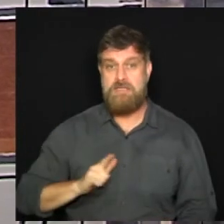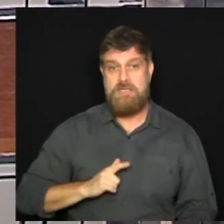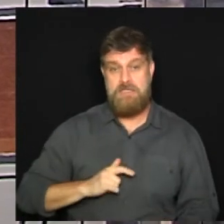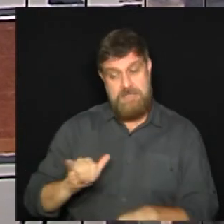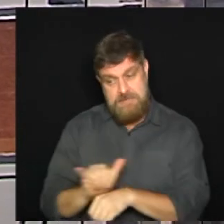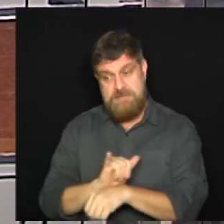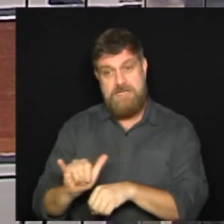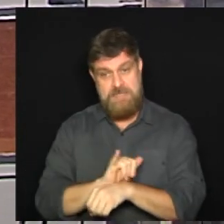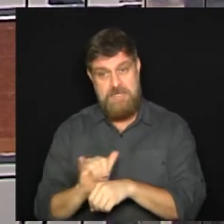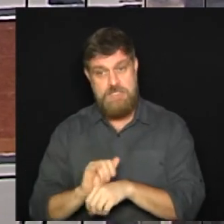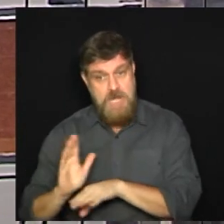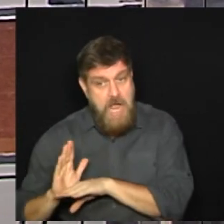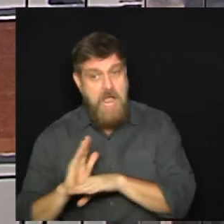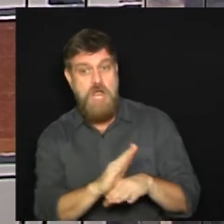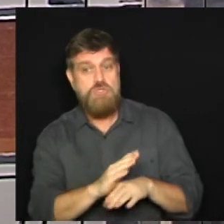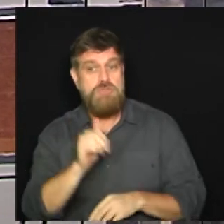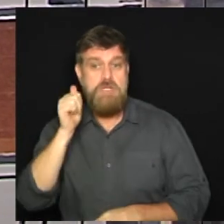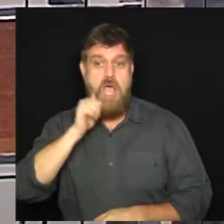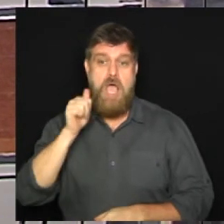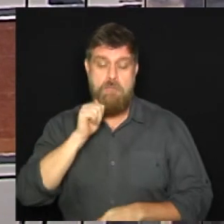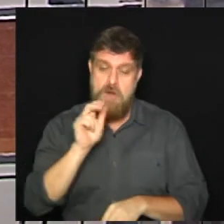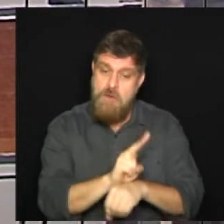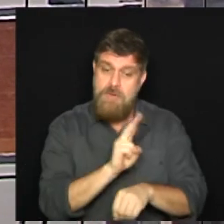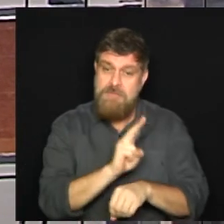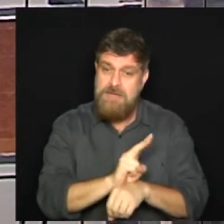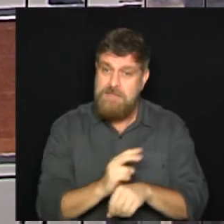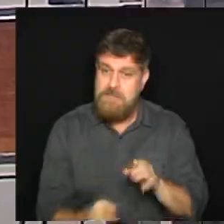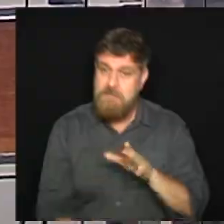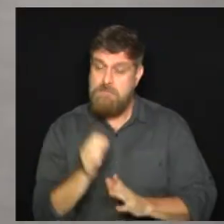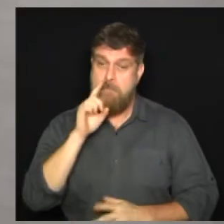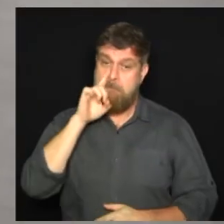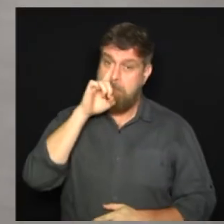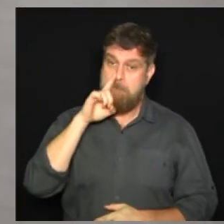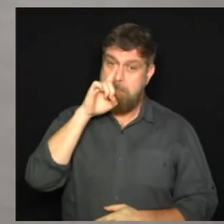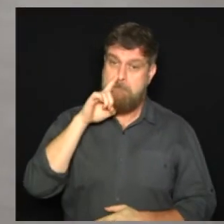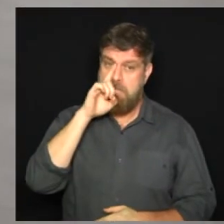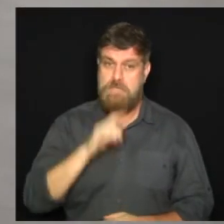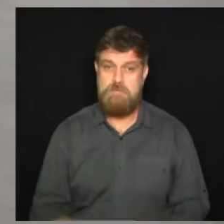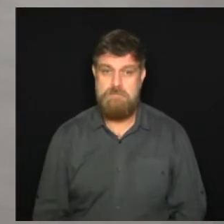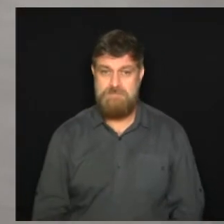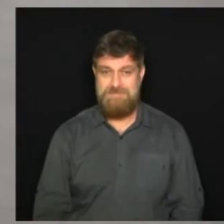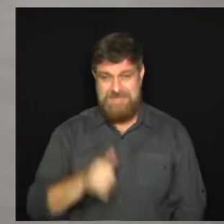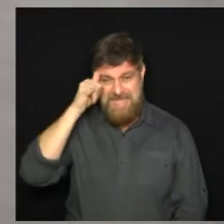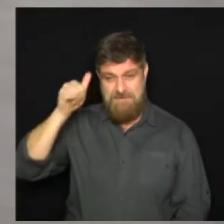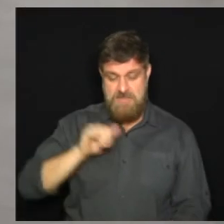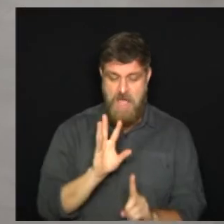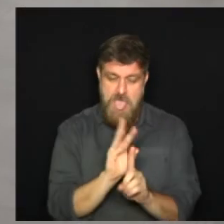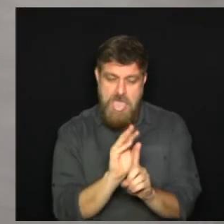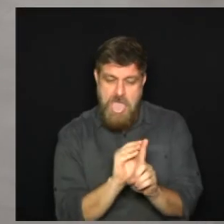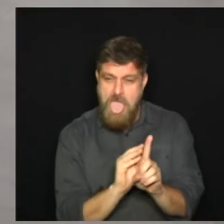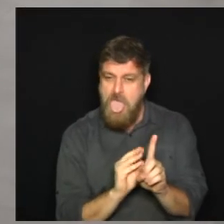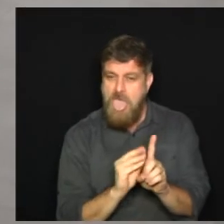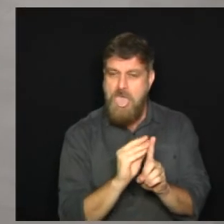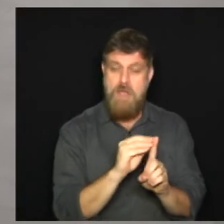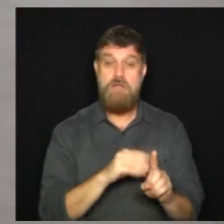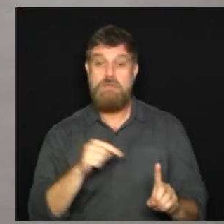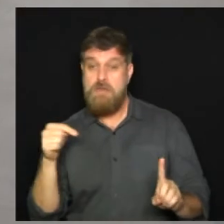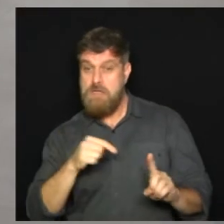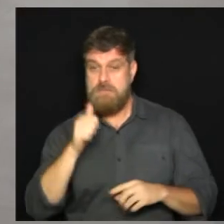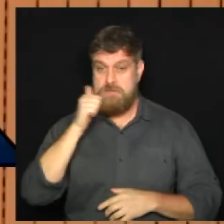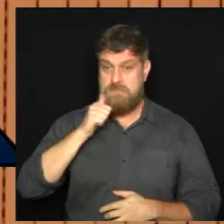de auxílio e proteção à mulher em situação de risco. Para evitar casos de assédio às mulheres em locais